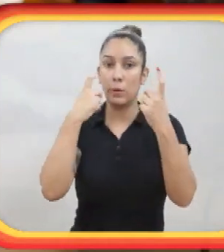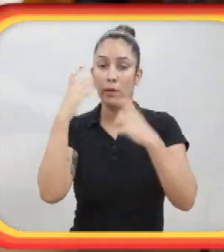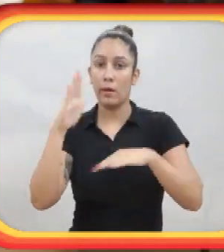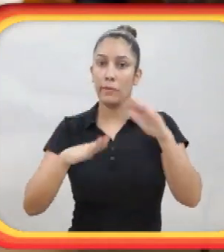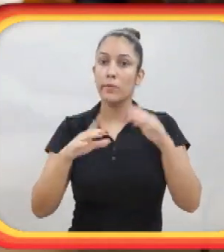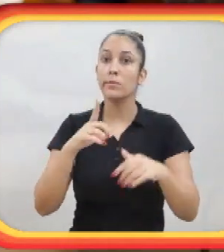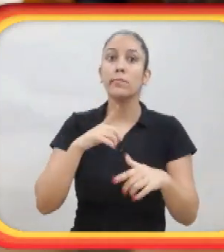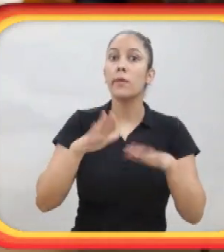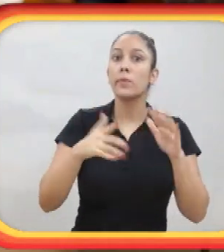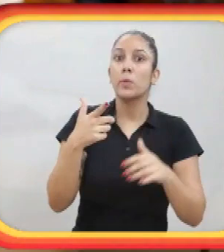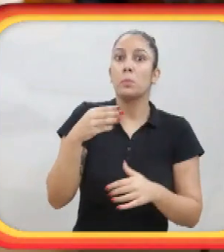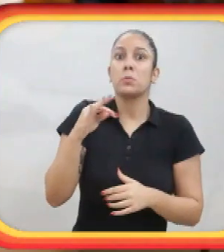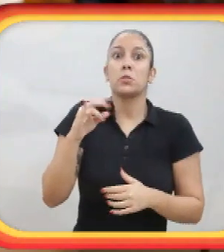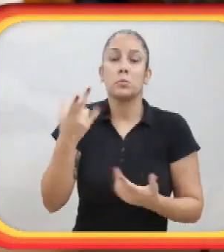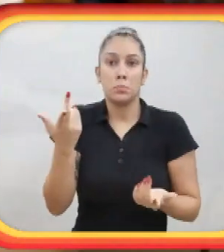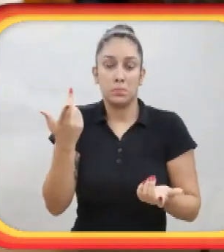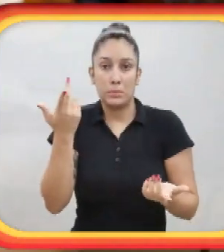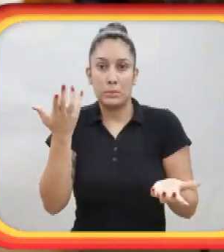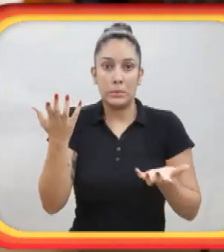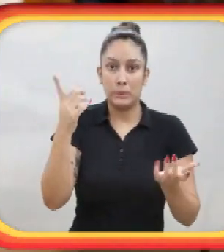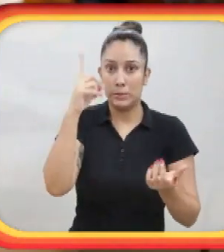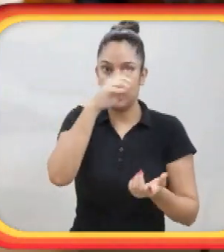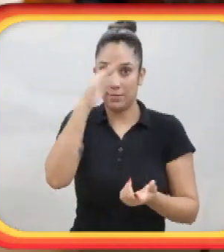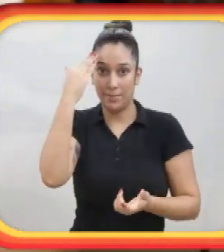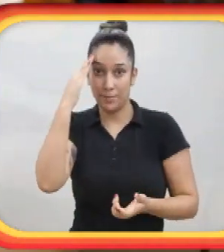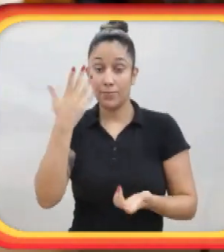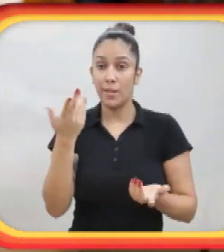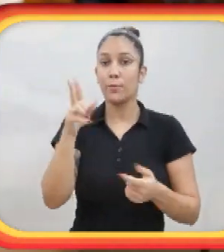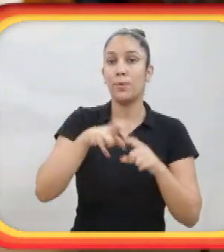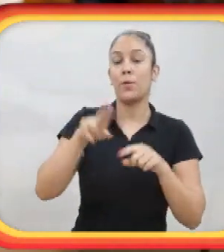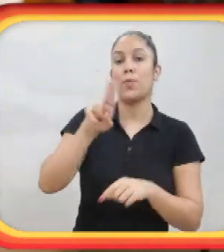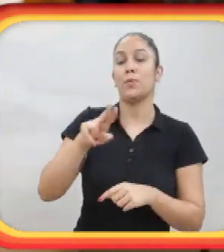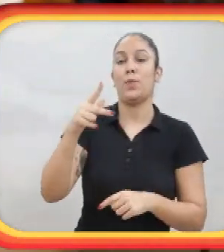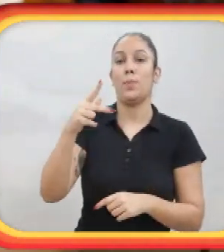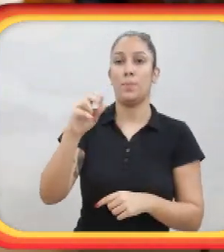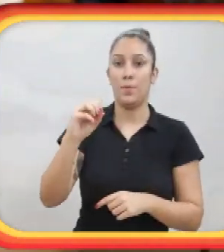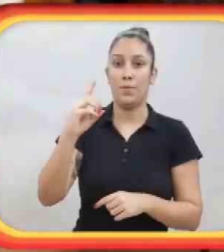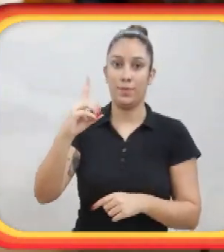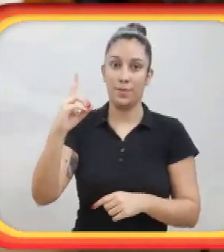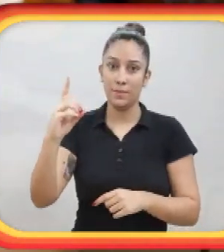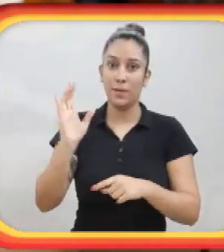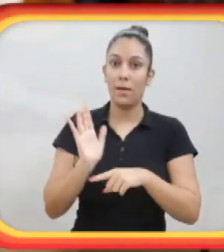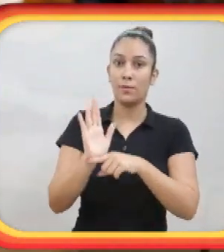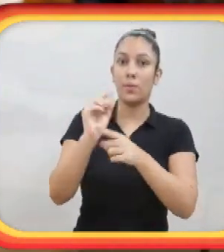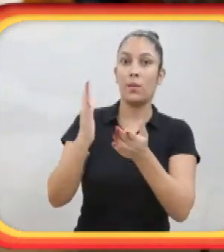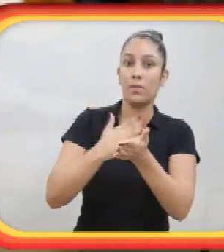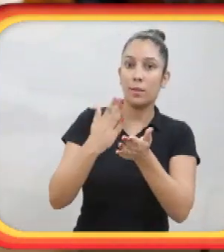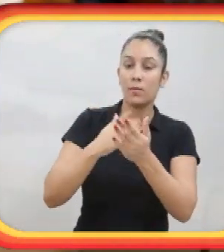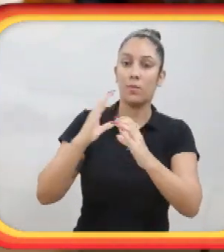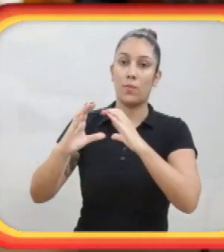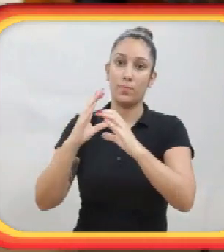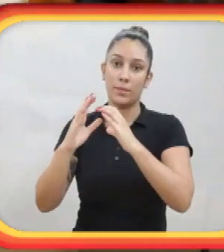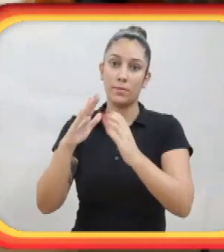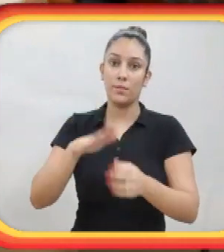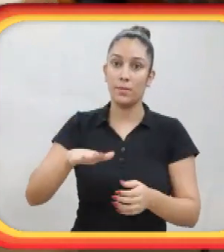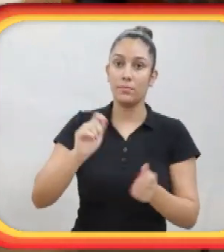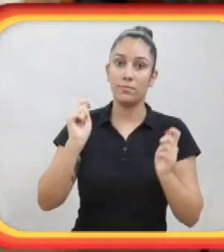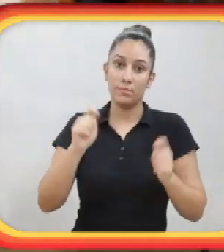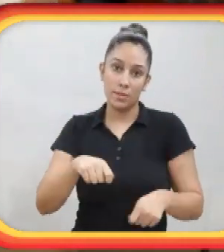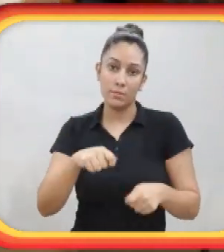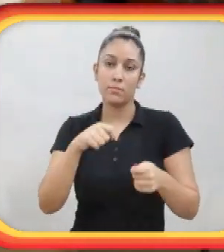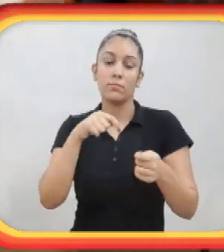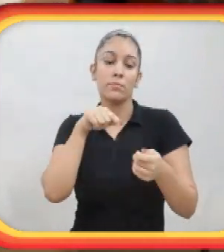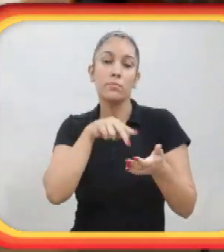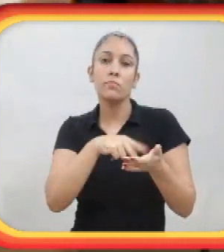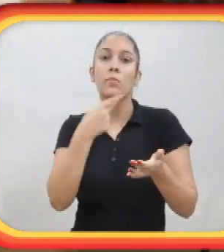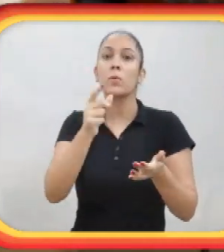que às vezes não tem um motivo assim muito compreensível. E aí, utilizando esse podbook, né, que é um livro de